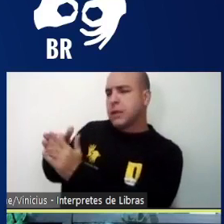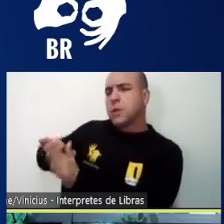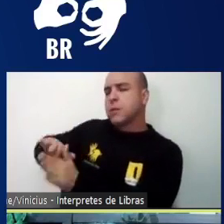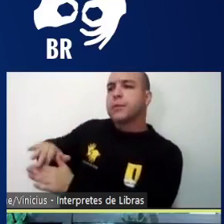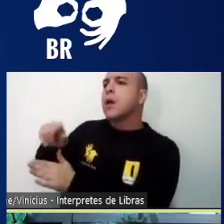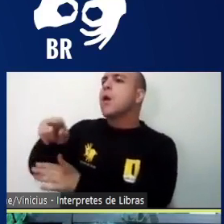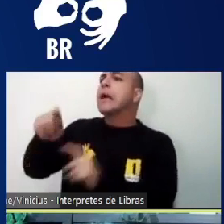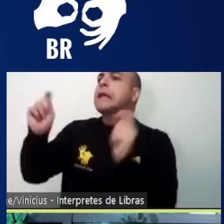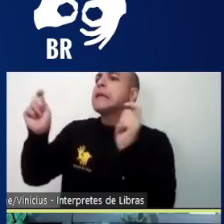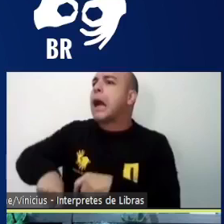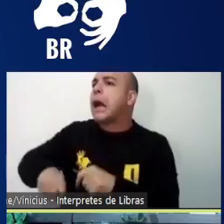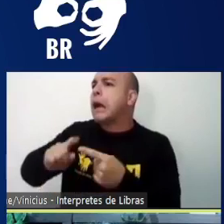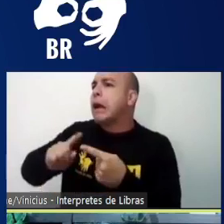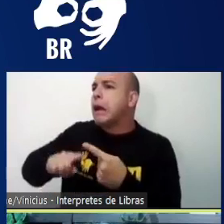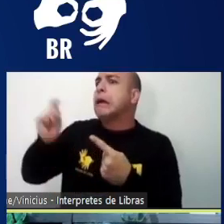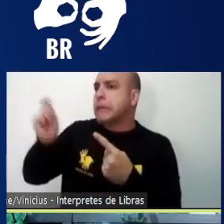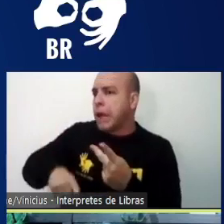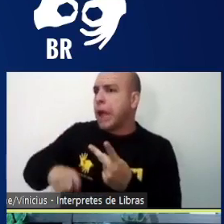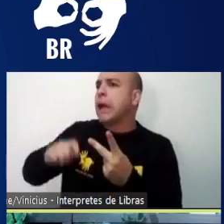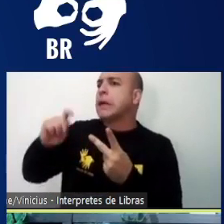E não são poucas.